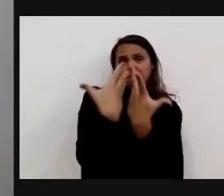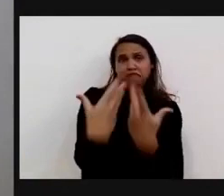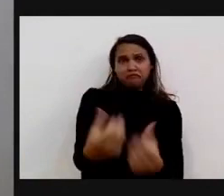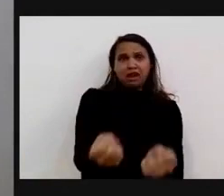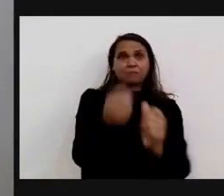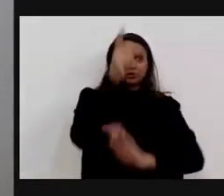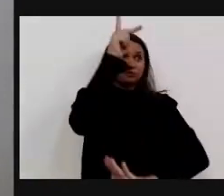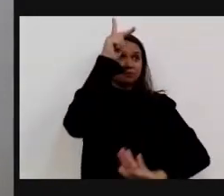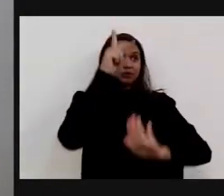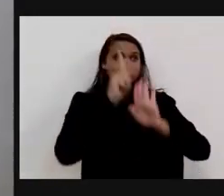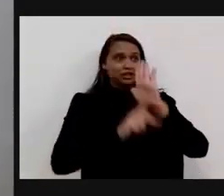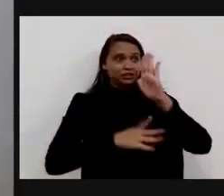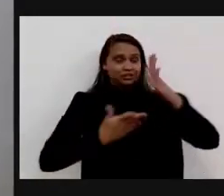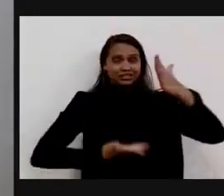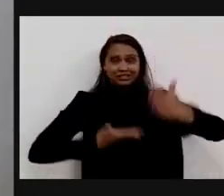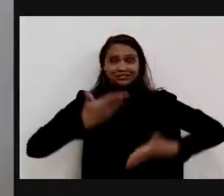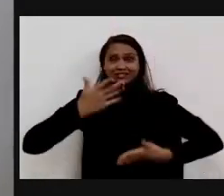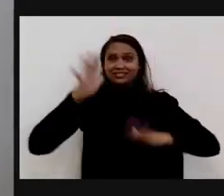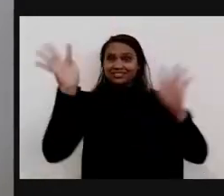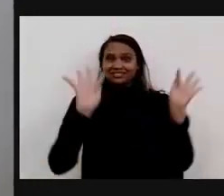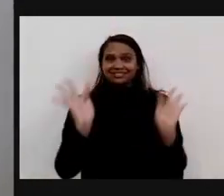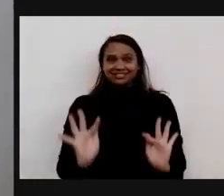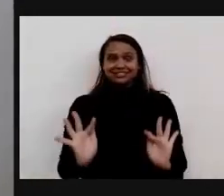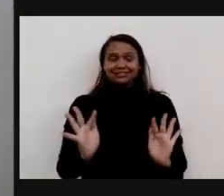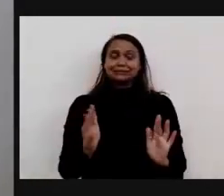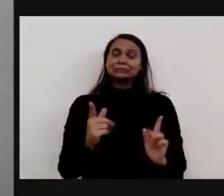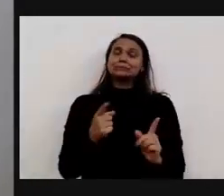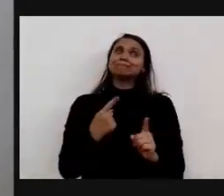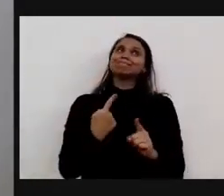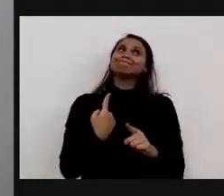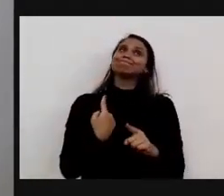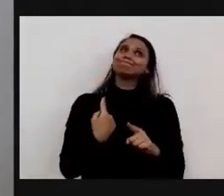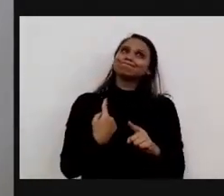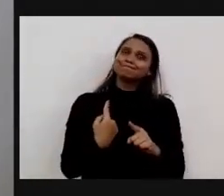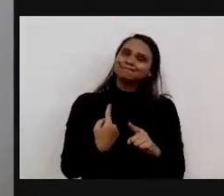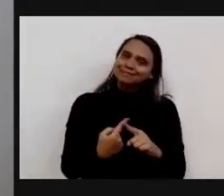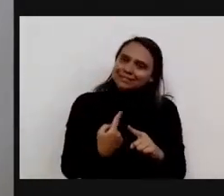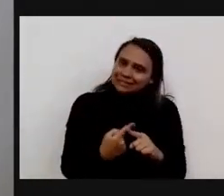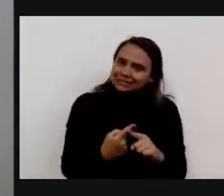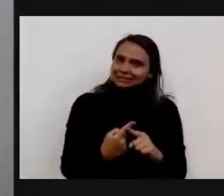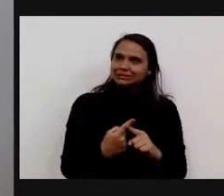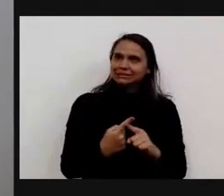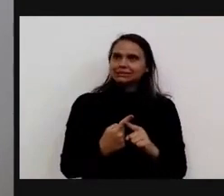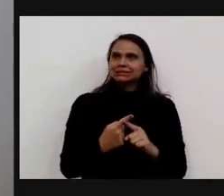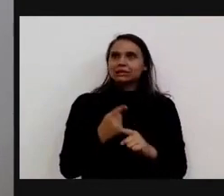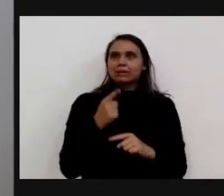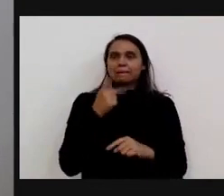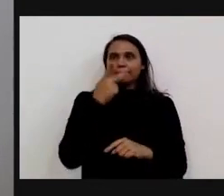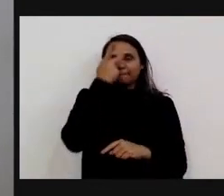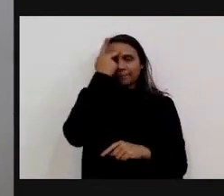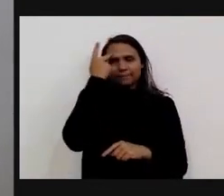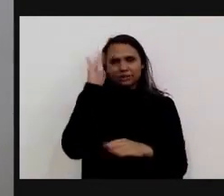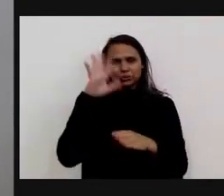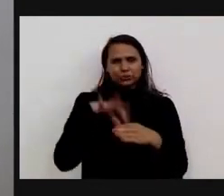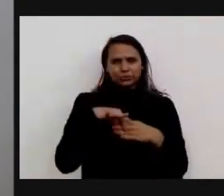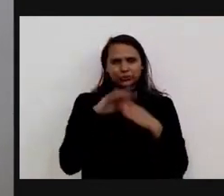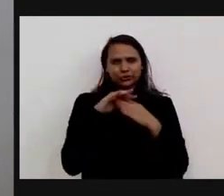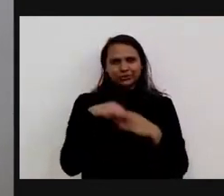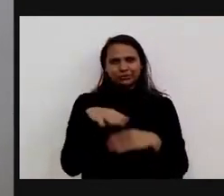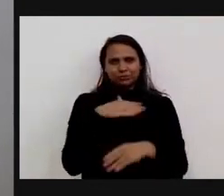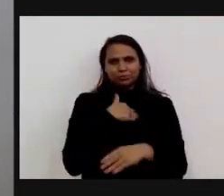projetos para os servidores serem felizes porque isso para os dirigentes é públicos